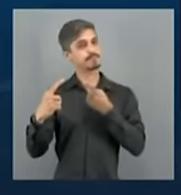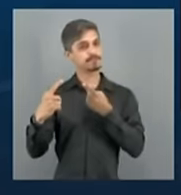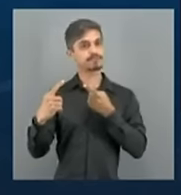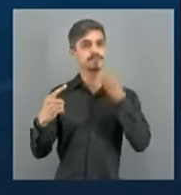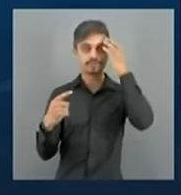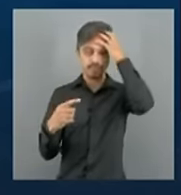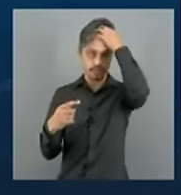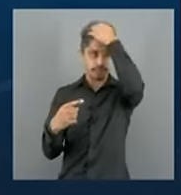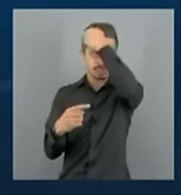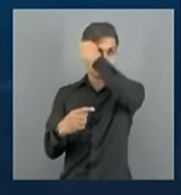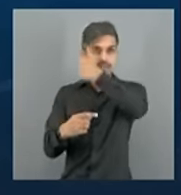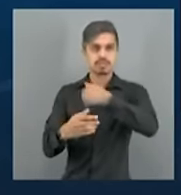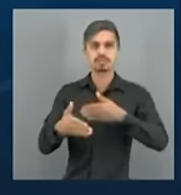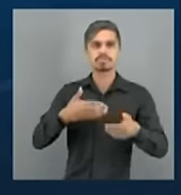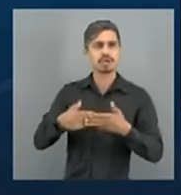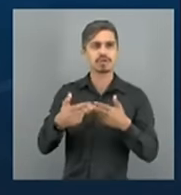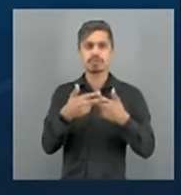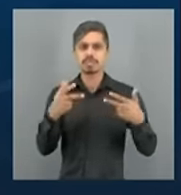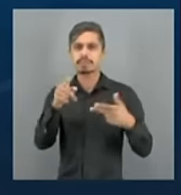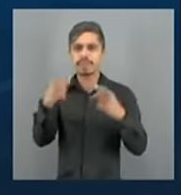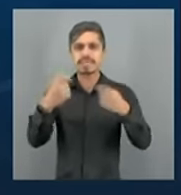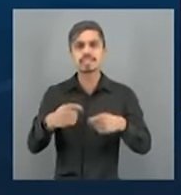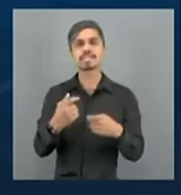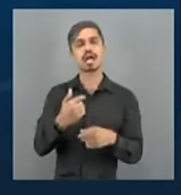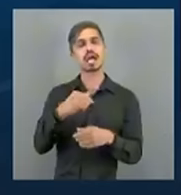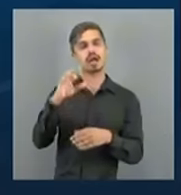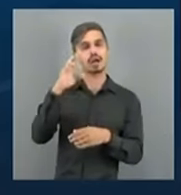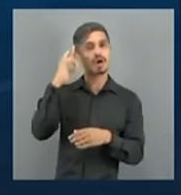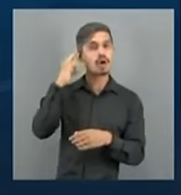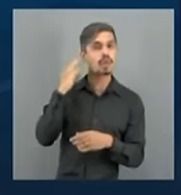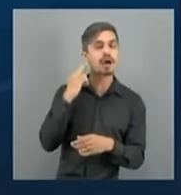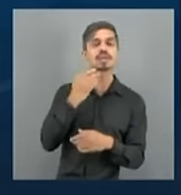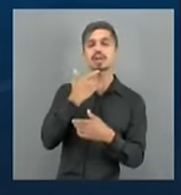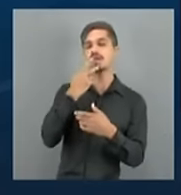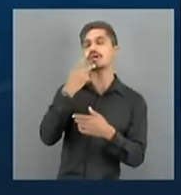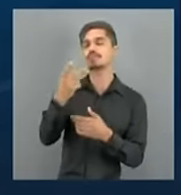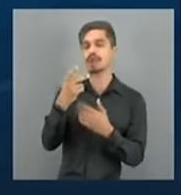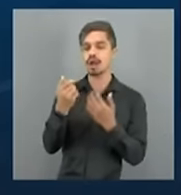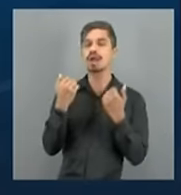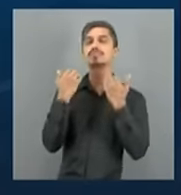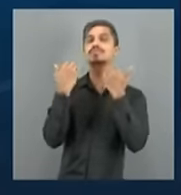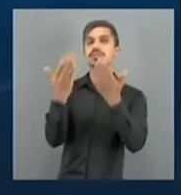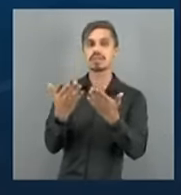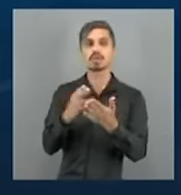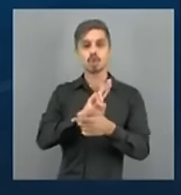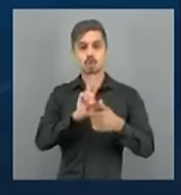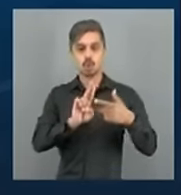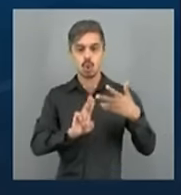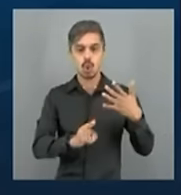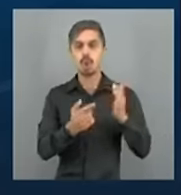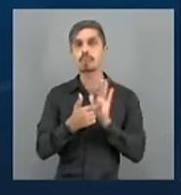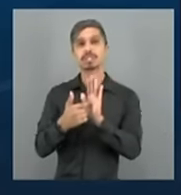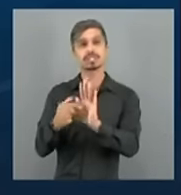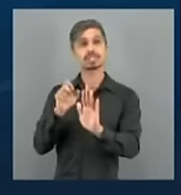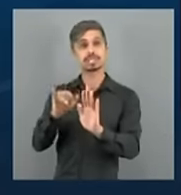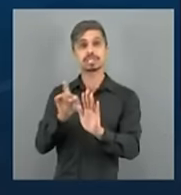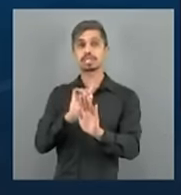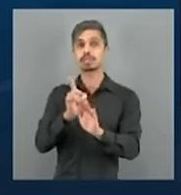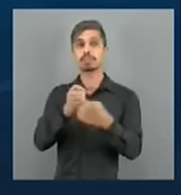O que você precisar, Romário? Estou à disposição de falar, dou nome, sim, se precisar, se eu ver que não vai afetar a